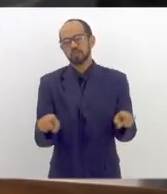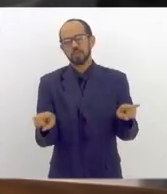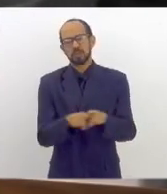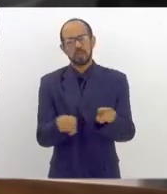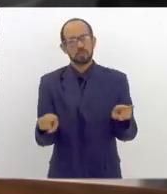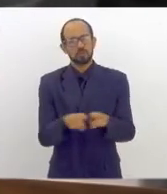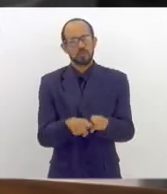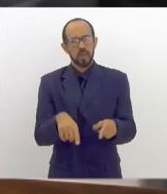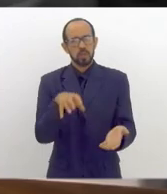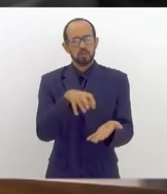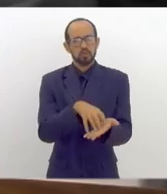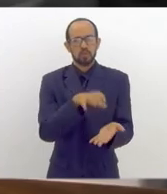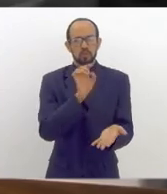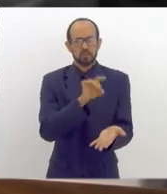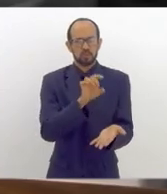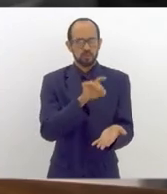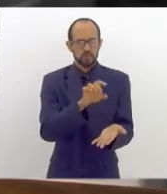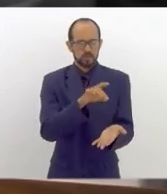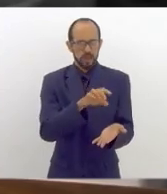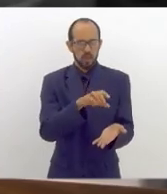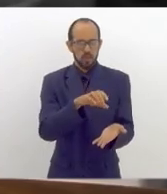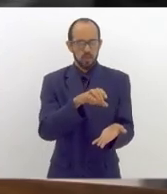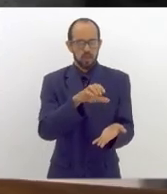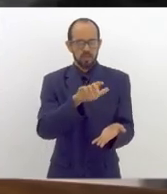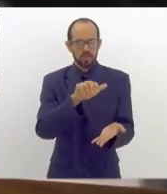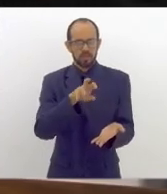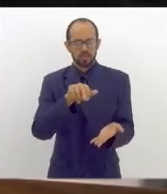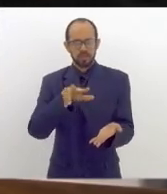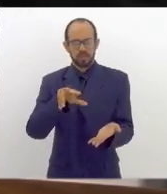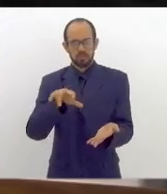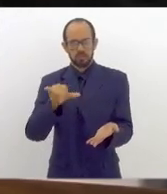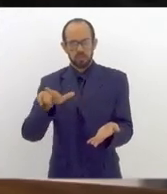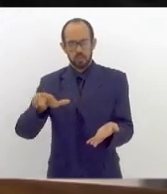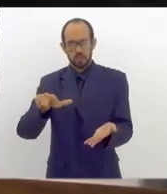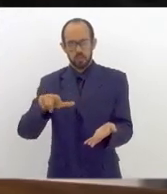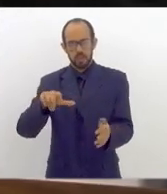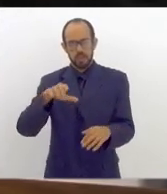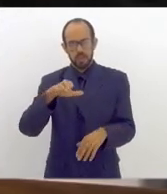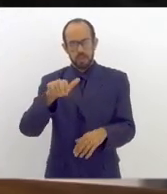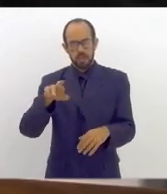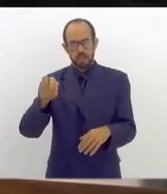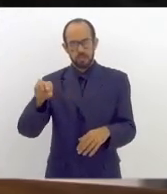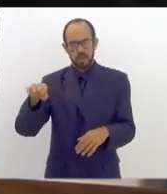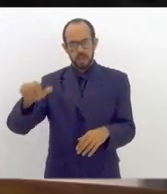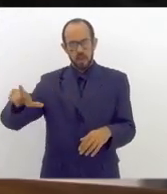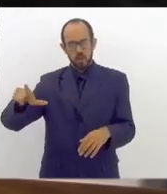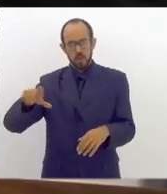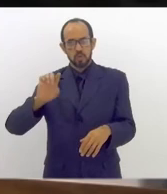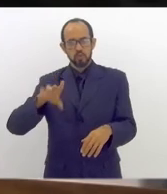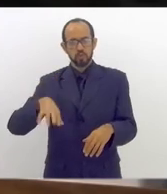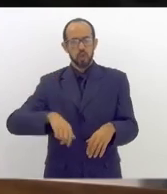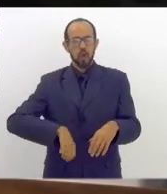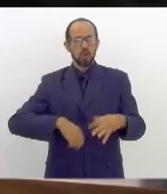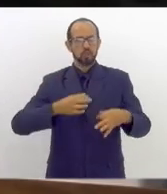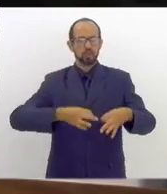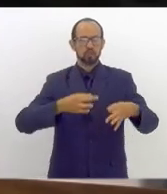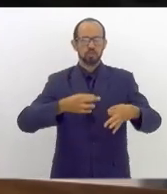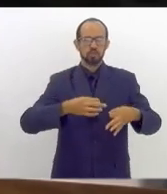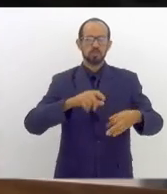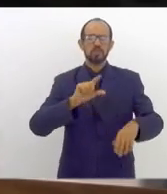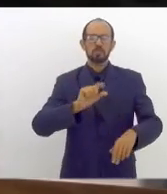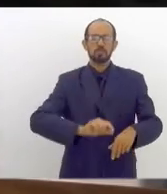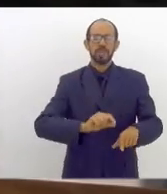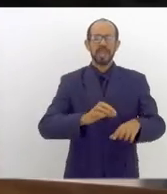especiais criminais criminais mas tinham juizado de pequenas causas e aí o Juizado